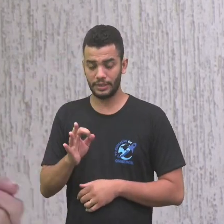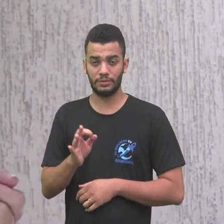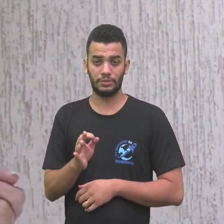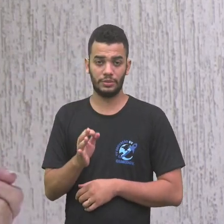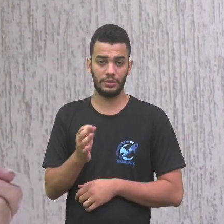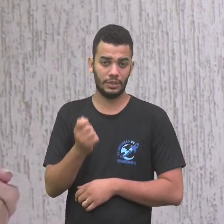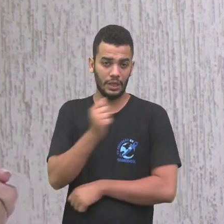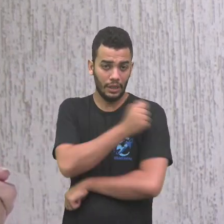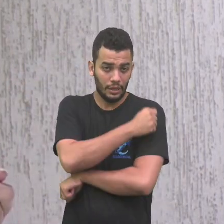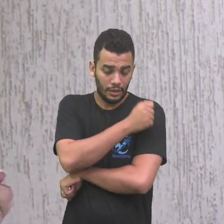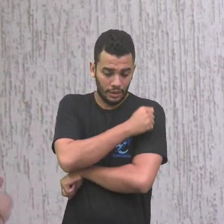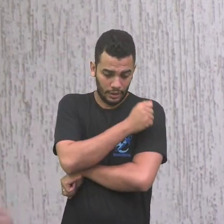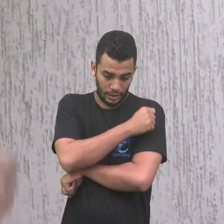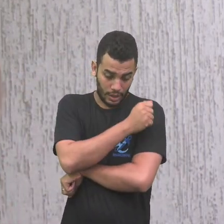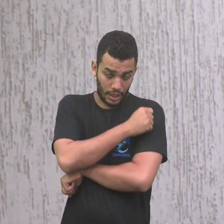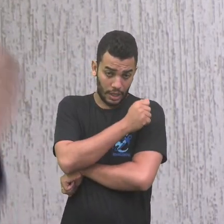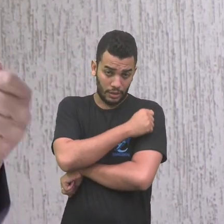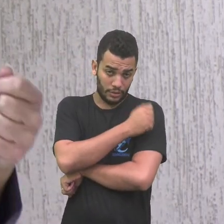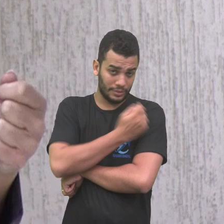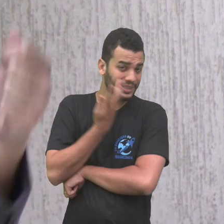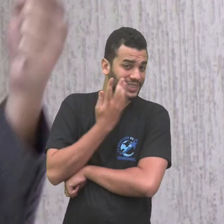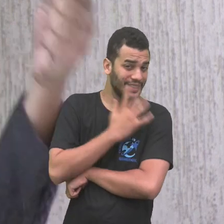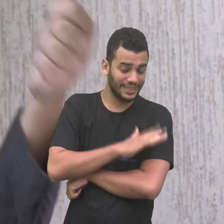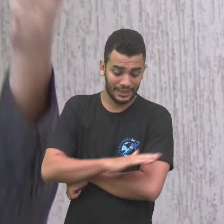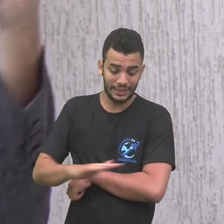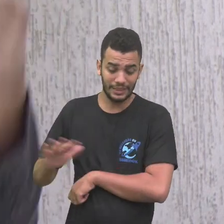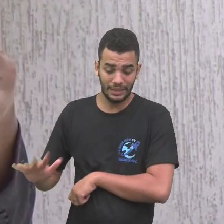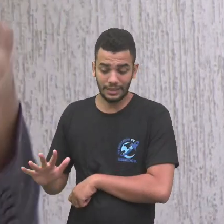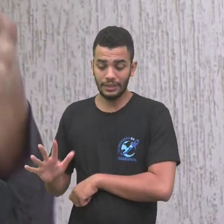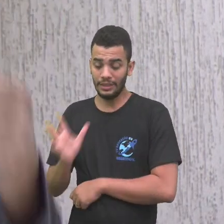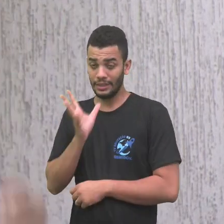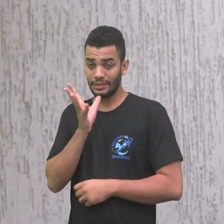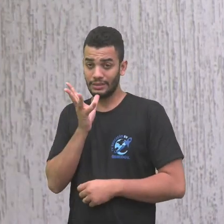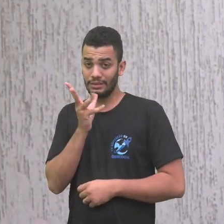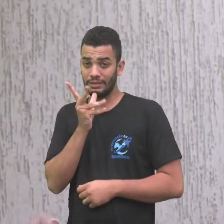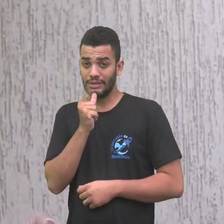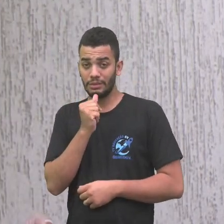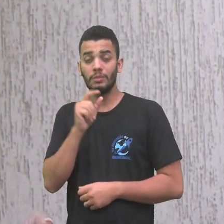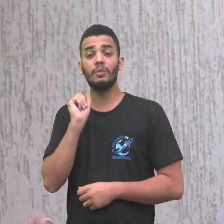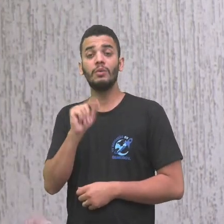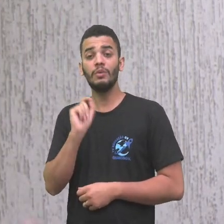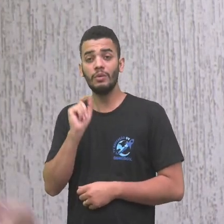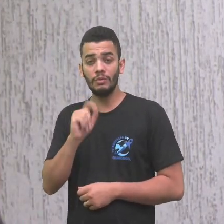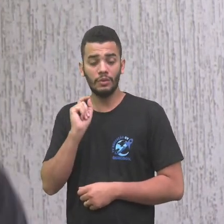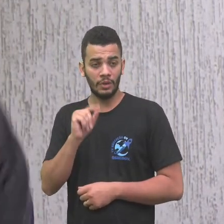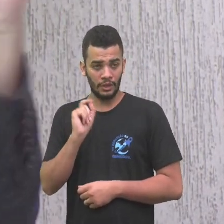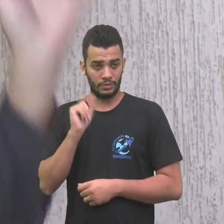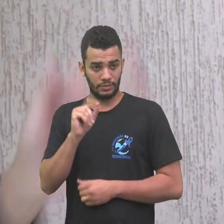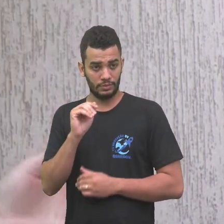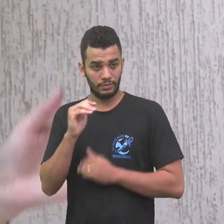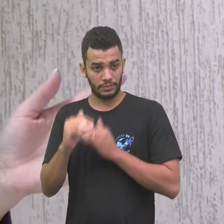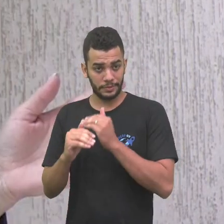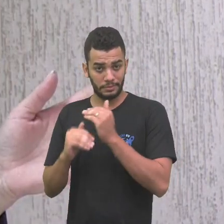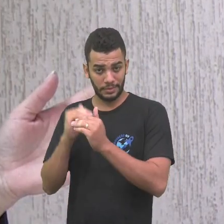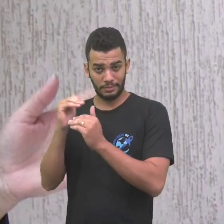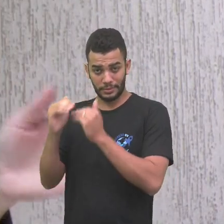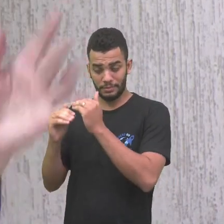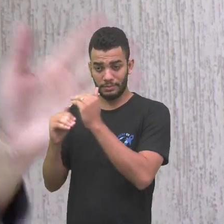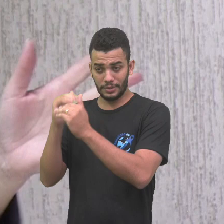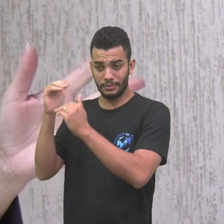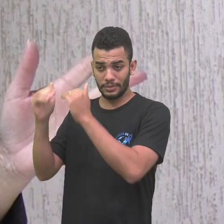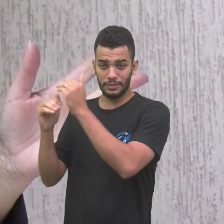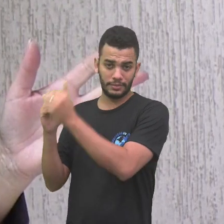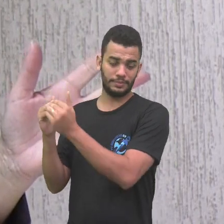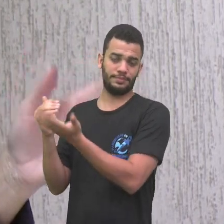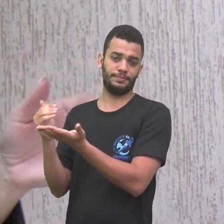estão alfabetizados na idade certa. E eu tenho certeza que se essa pesquisa fosse feita só aqui em Governador Valadares, nunca que chegaria no número desse,